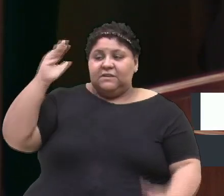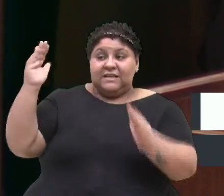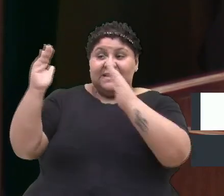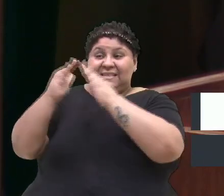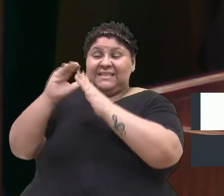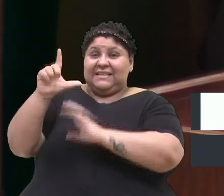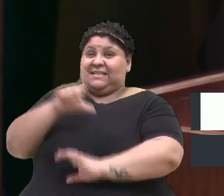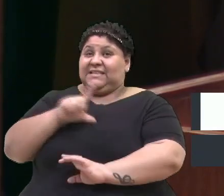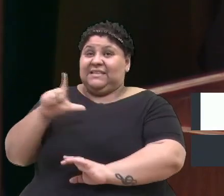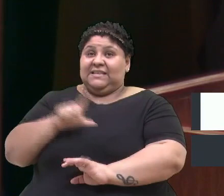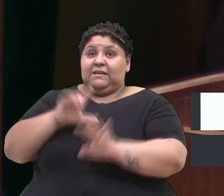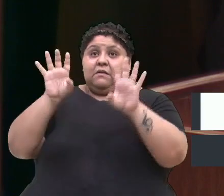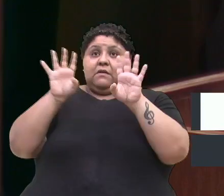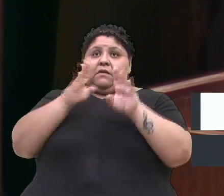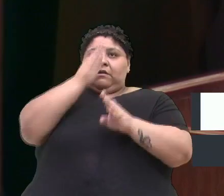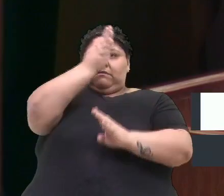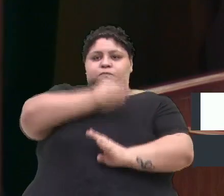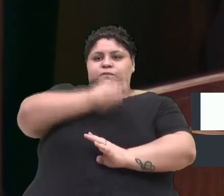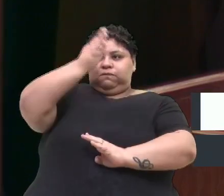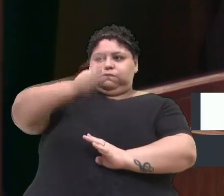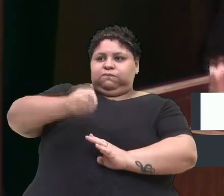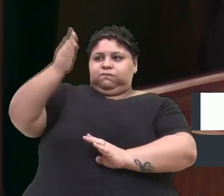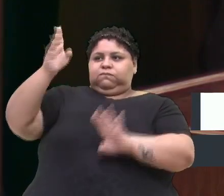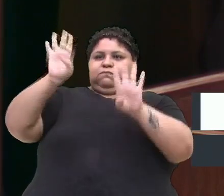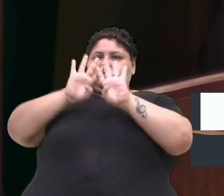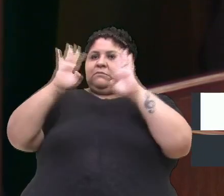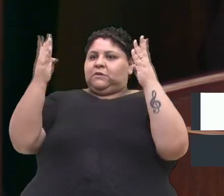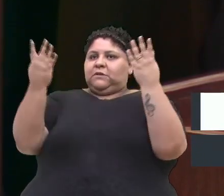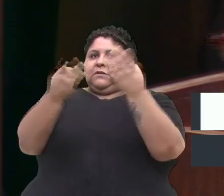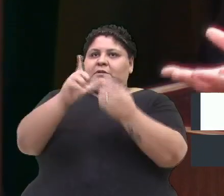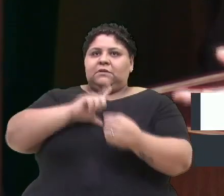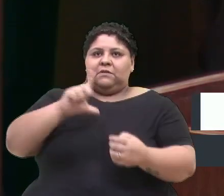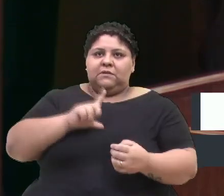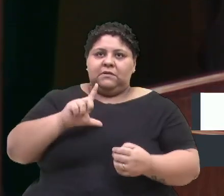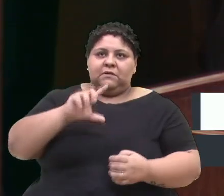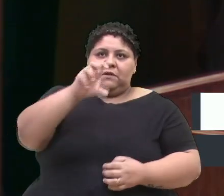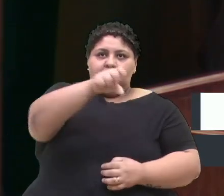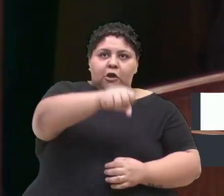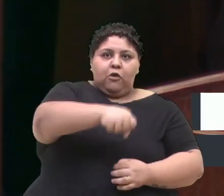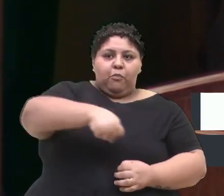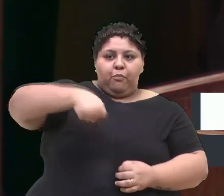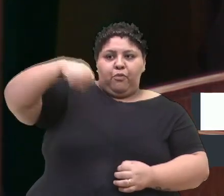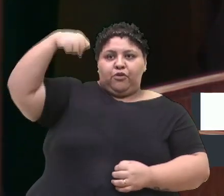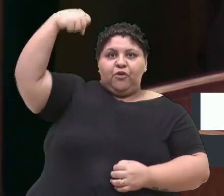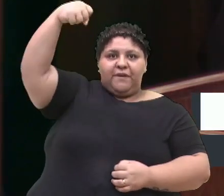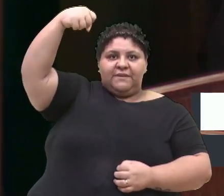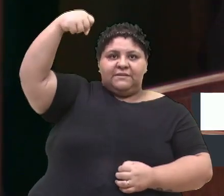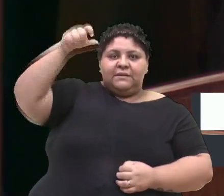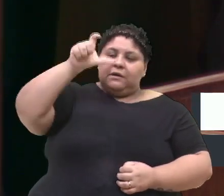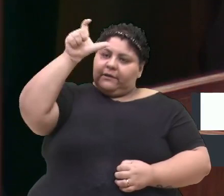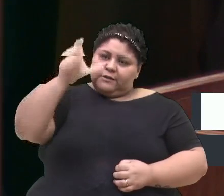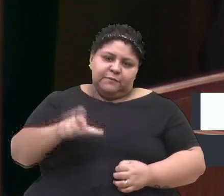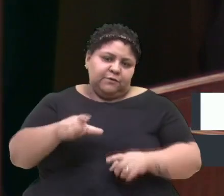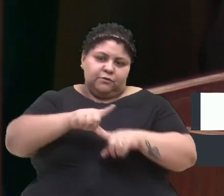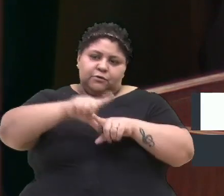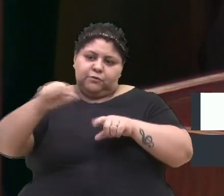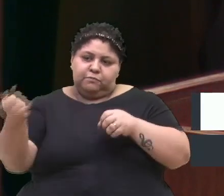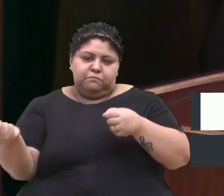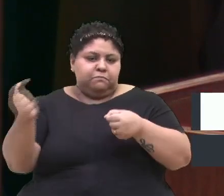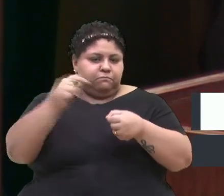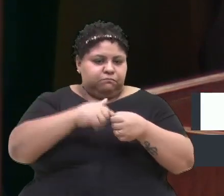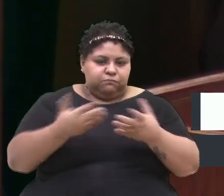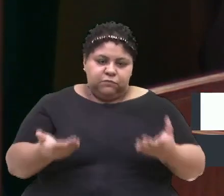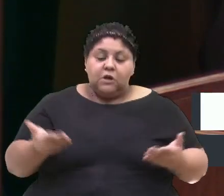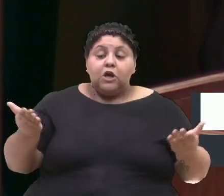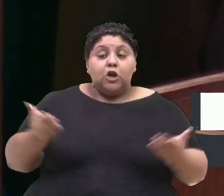tinham grades, não eram muradas, tinham portões que as pessoas podiam entrar e sair. E hoje,